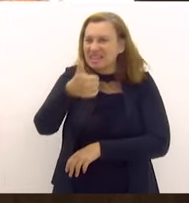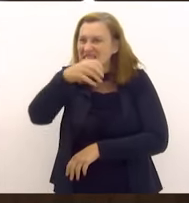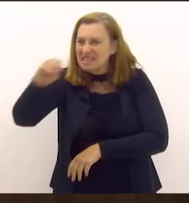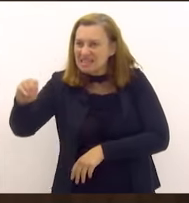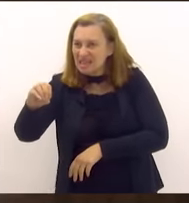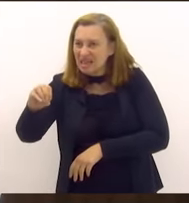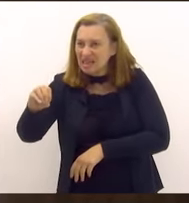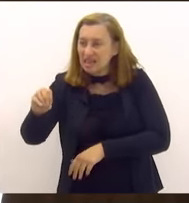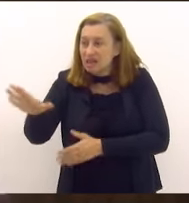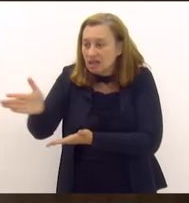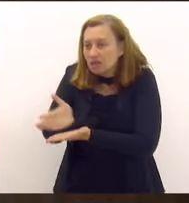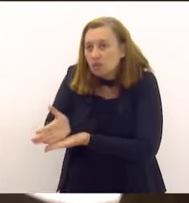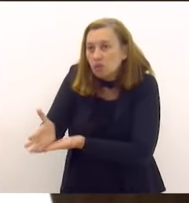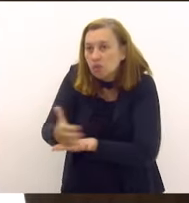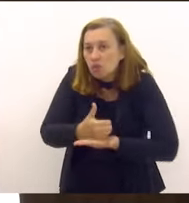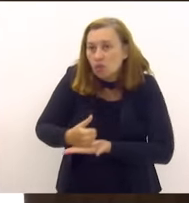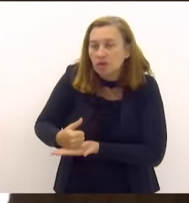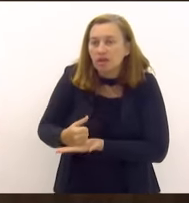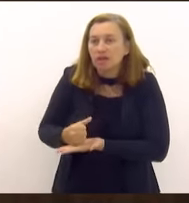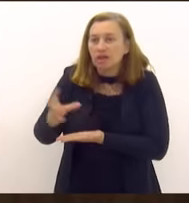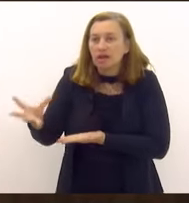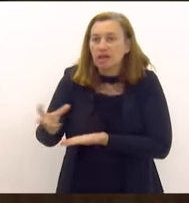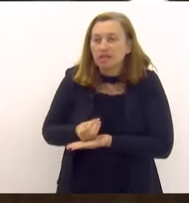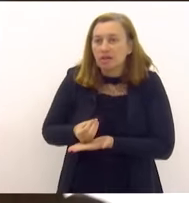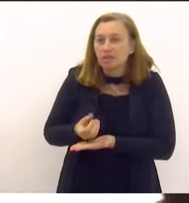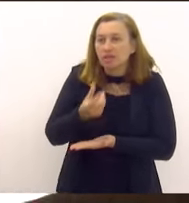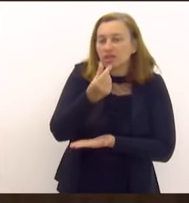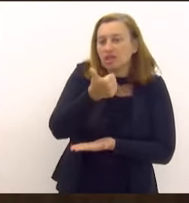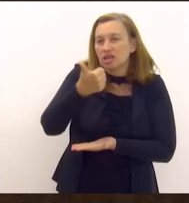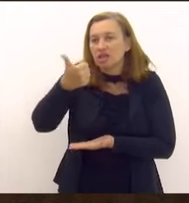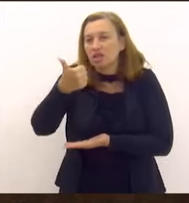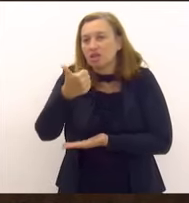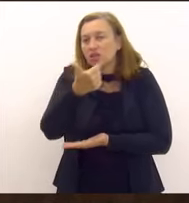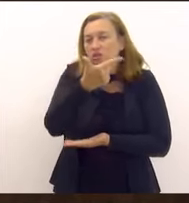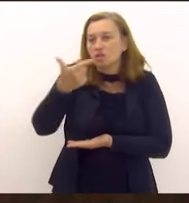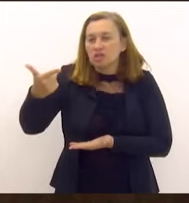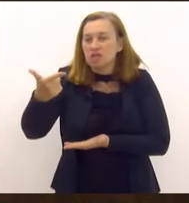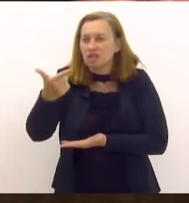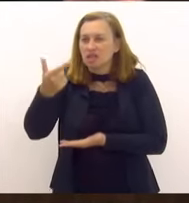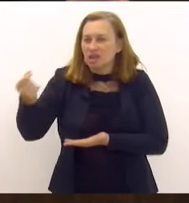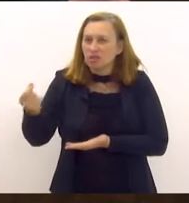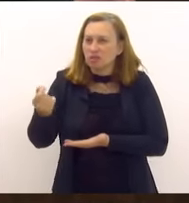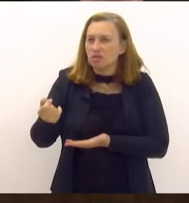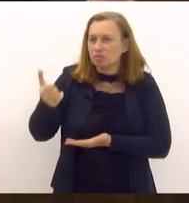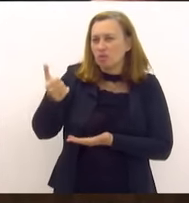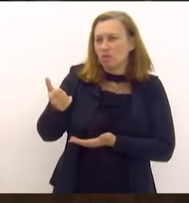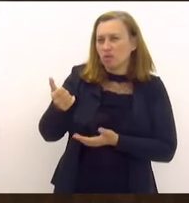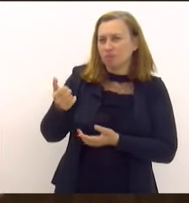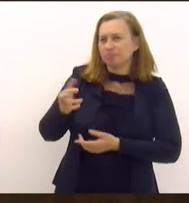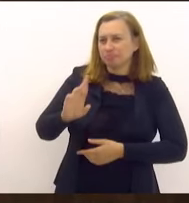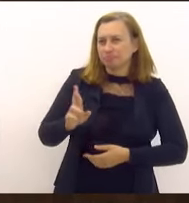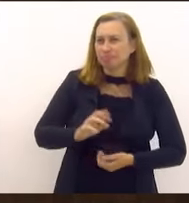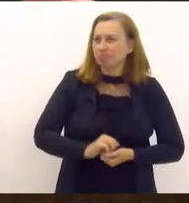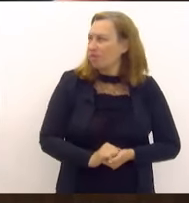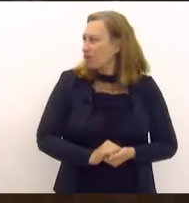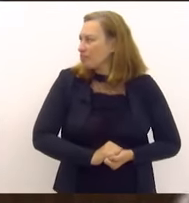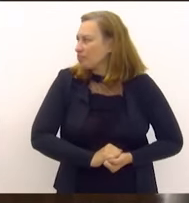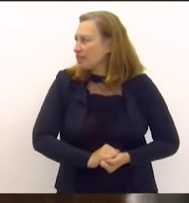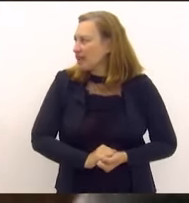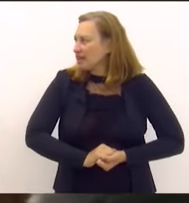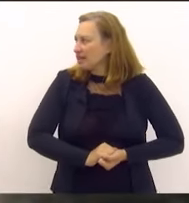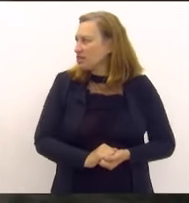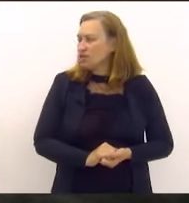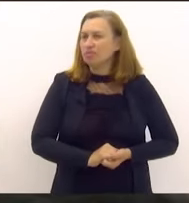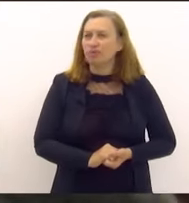a cada 100 que eles arrecadam, recebe R$300 e poucos, R$200 e poucos, e a gente também nunca vê a turma de lá acabar com a